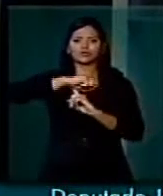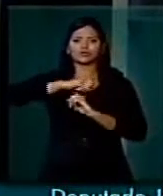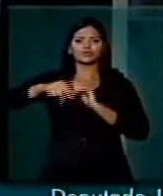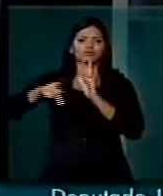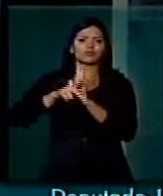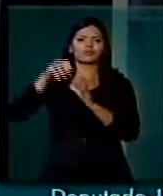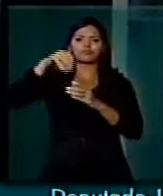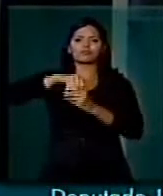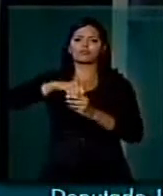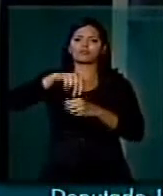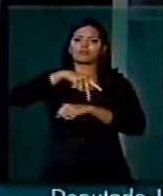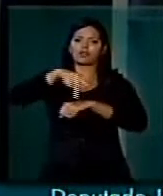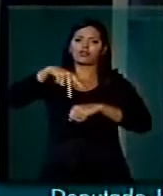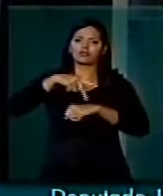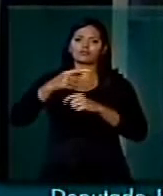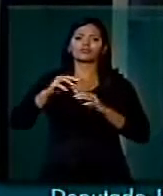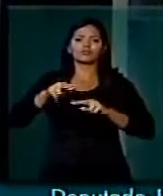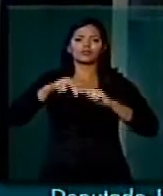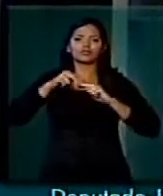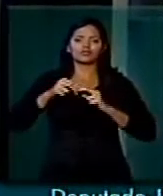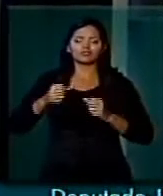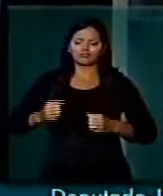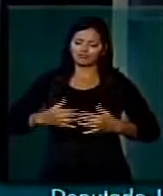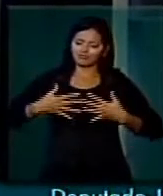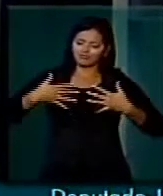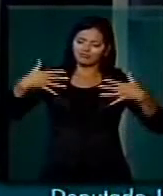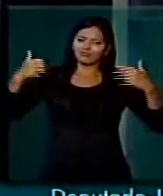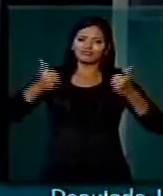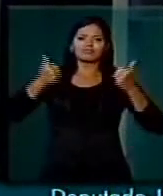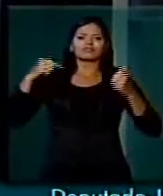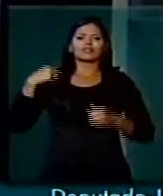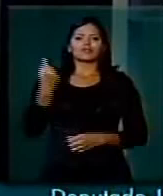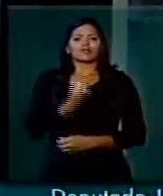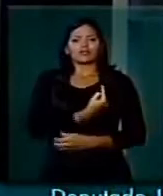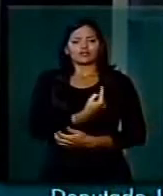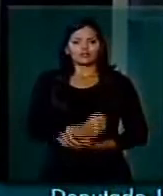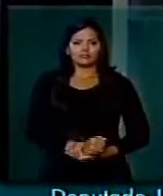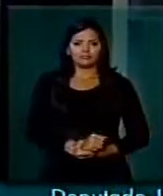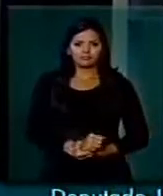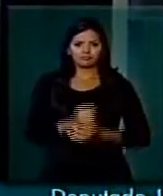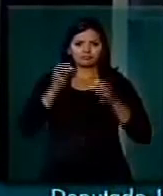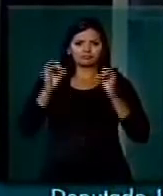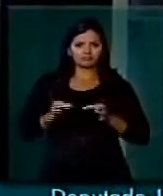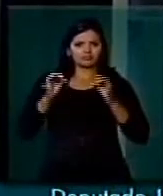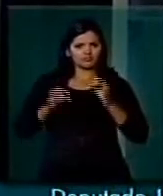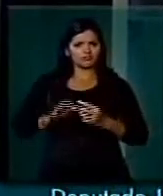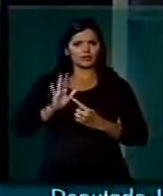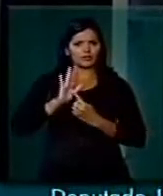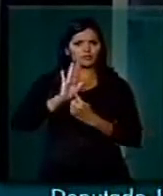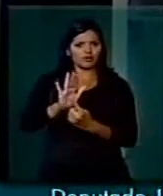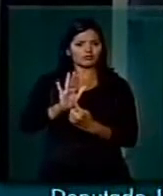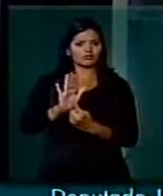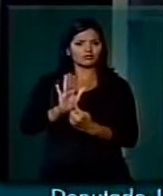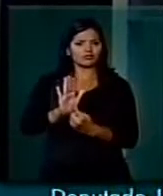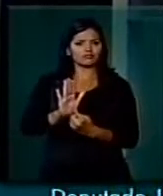haitiana, portanto, um orgulho de fato para todos nós. Certamente isso retrata, de certa